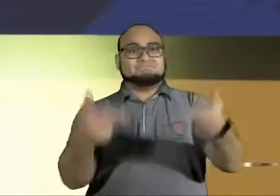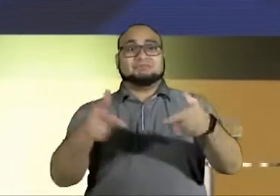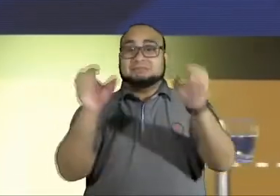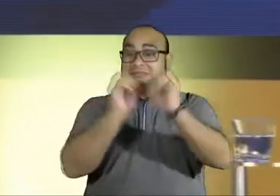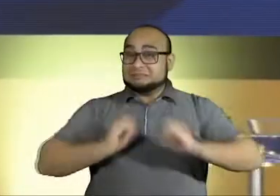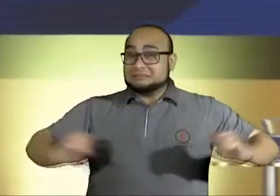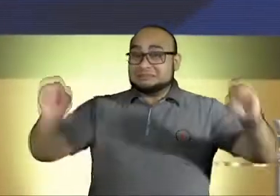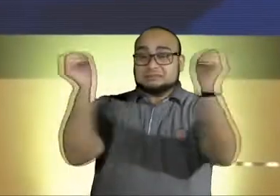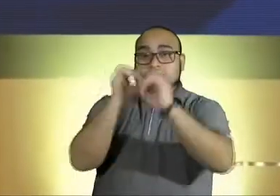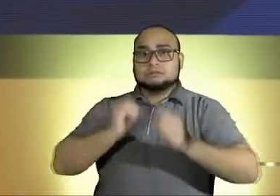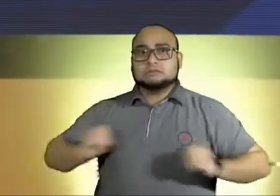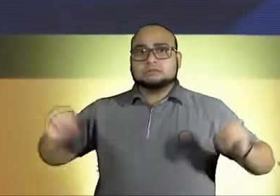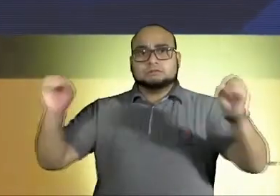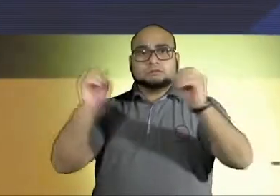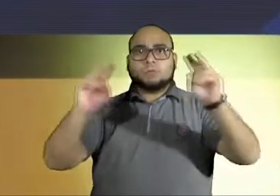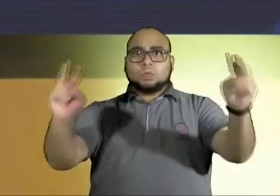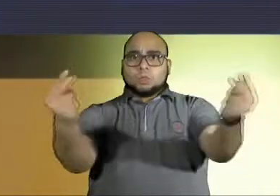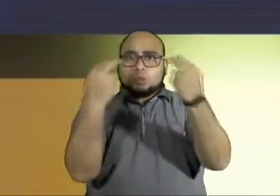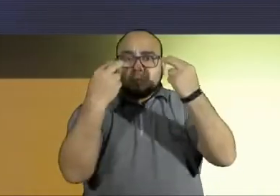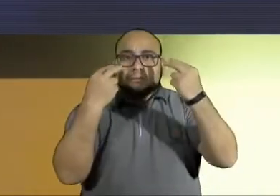Ouça isso com muita atenção.